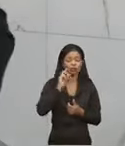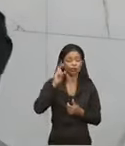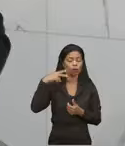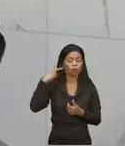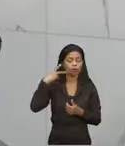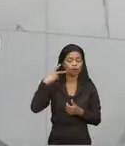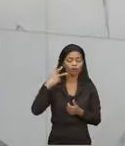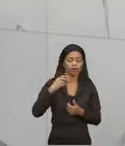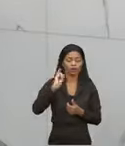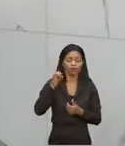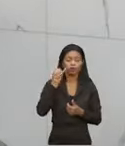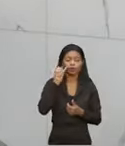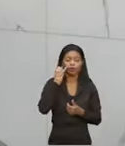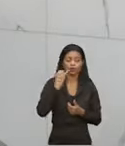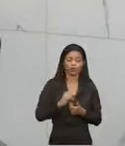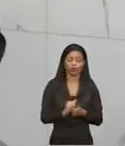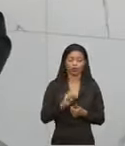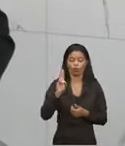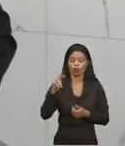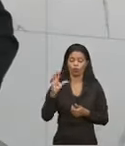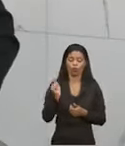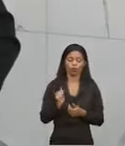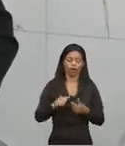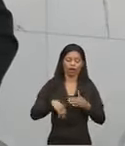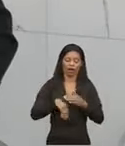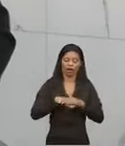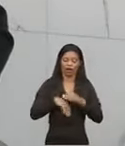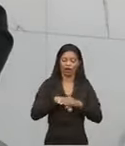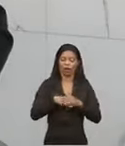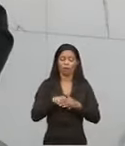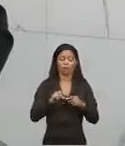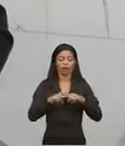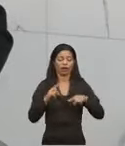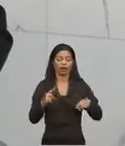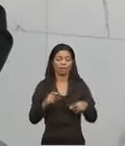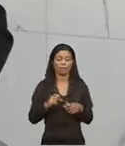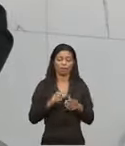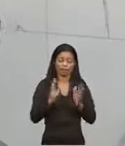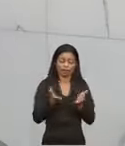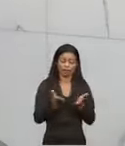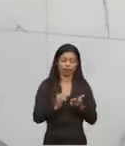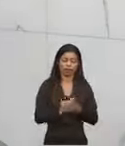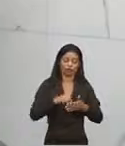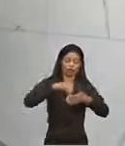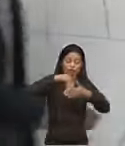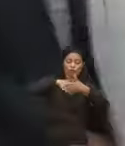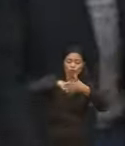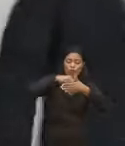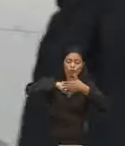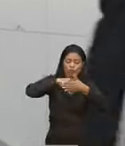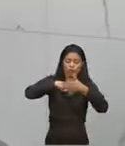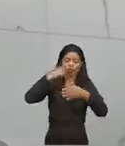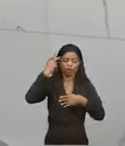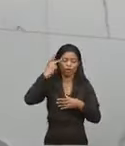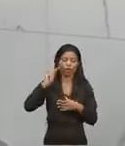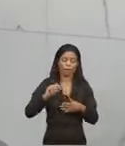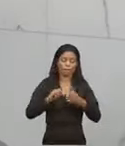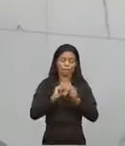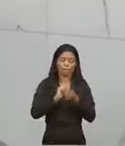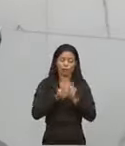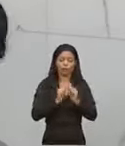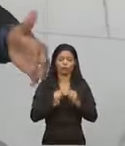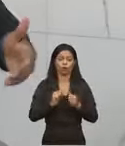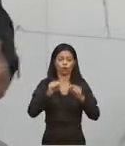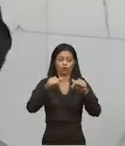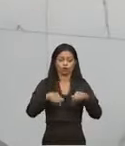Tarkner sabe que Jamerson nunca jogou bola na vida dele. Mas hoje, batalha pelo esporte dessa cidade, e nós temos ganhado com esse